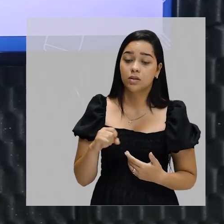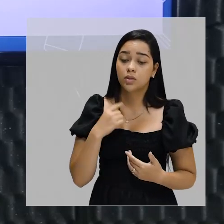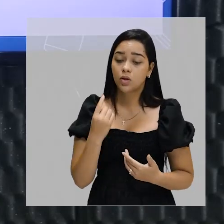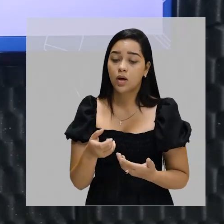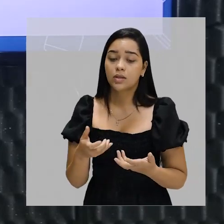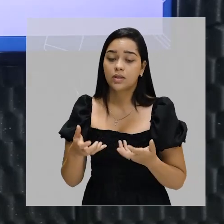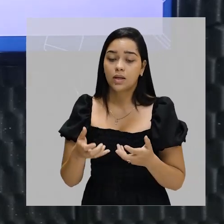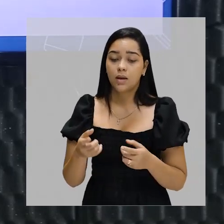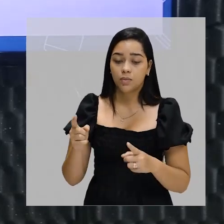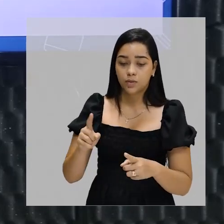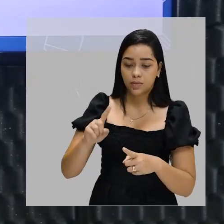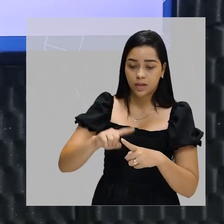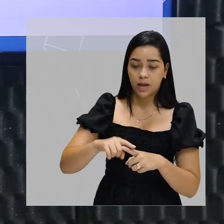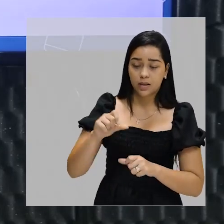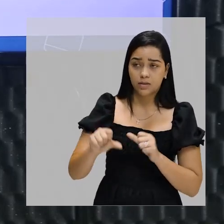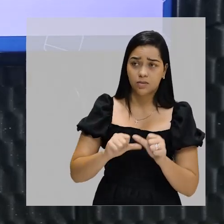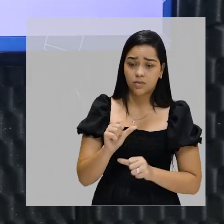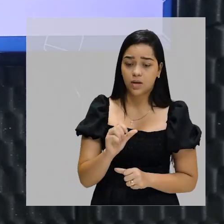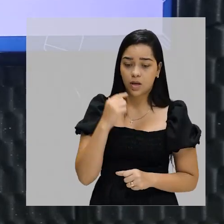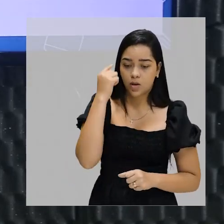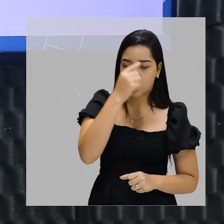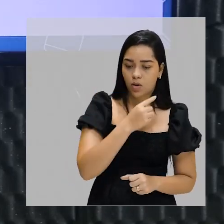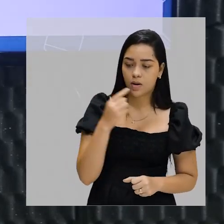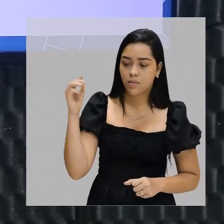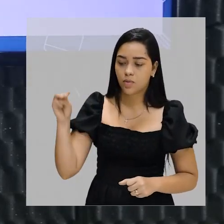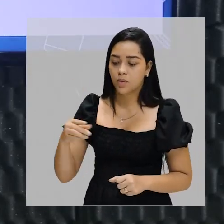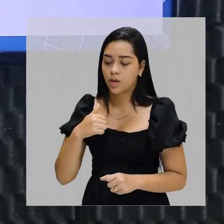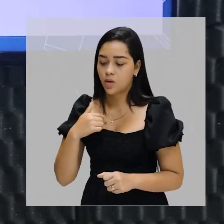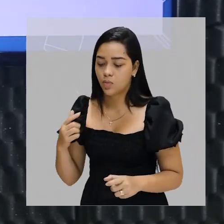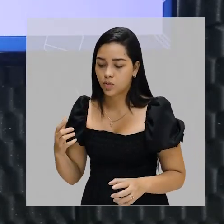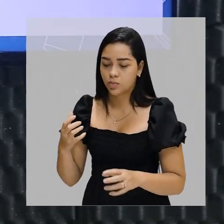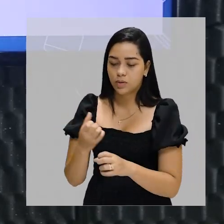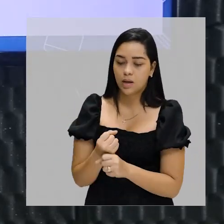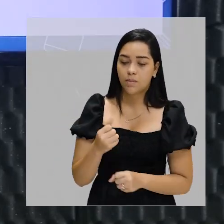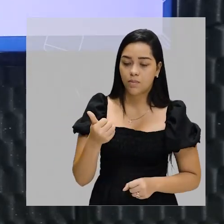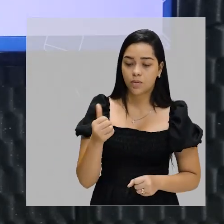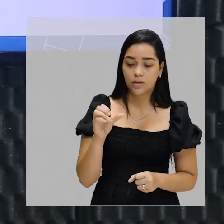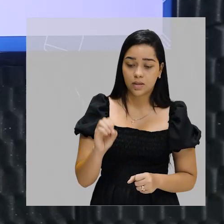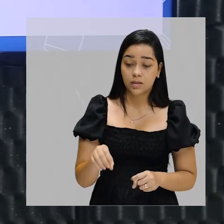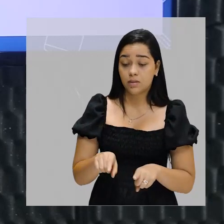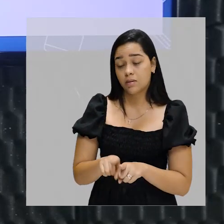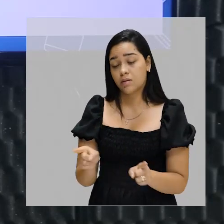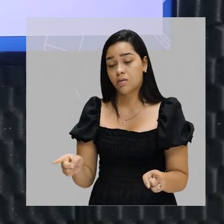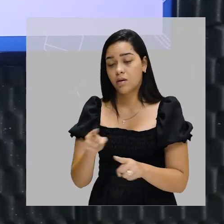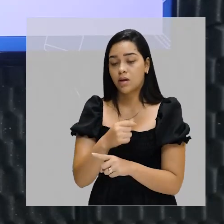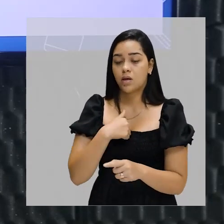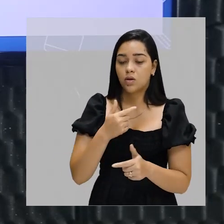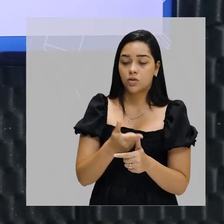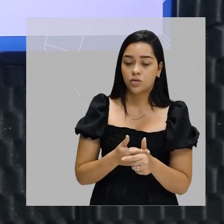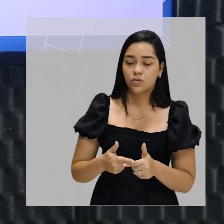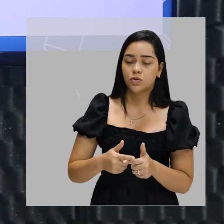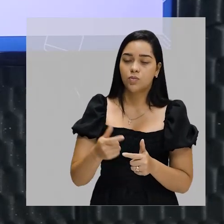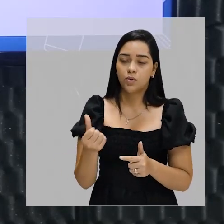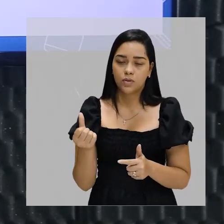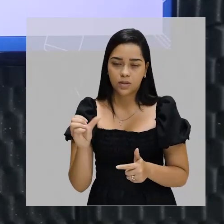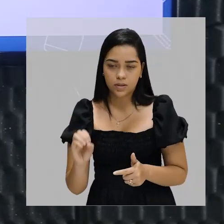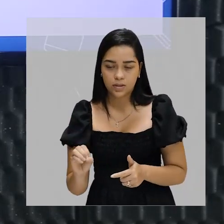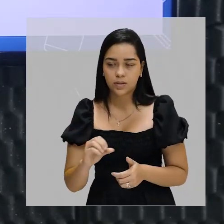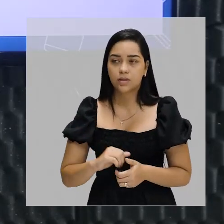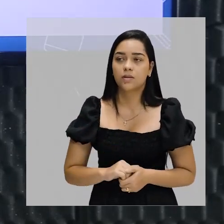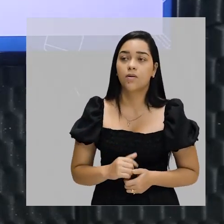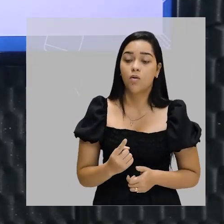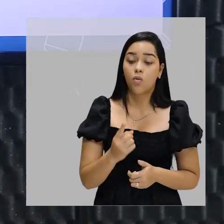quiser multiplicar, transformar hora em minutos, eu vou multiplicar por 60. O contrário, eu vou dividir por 60.